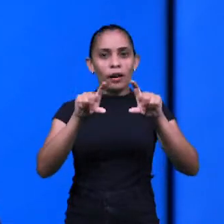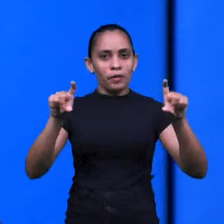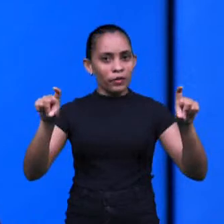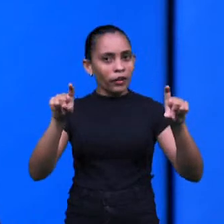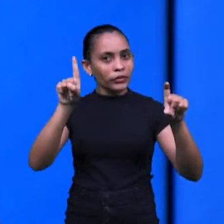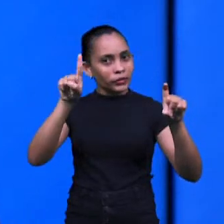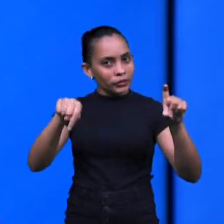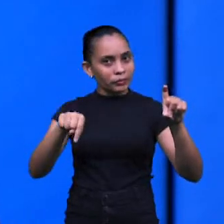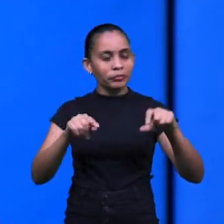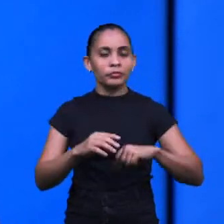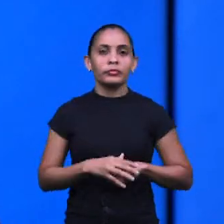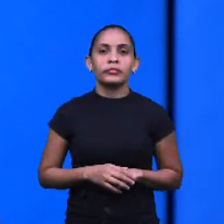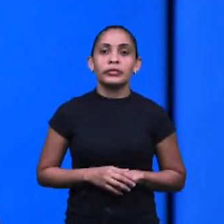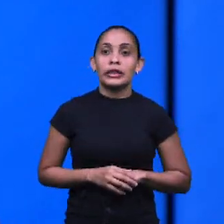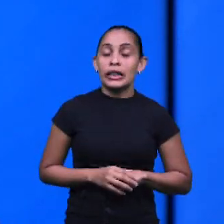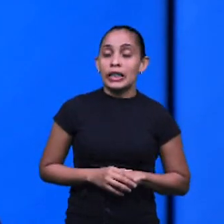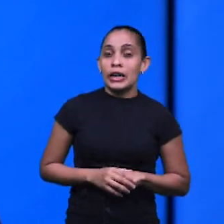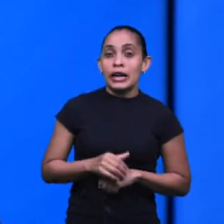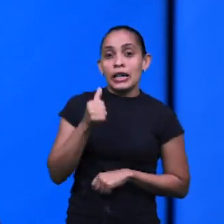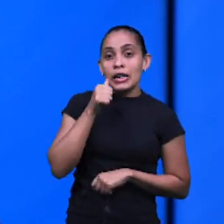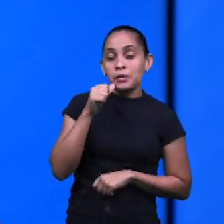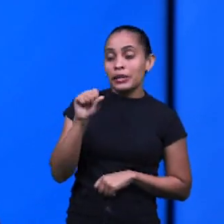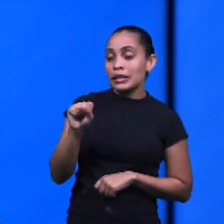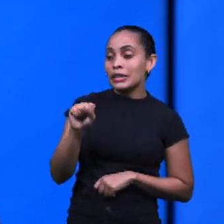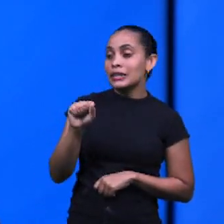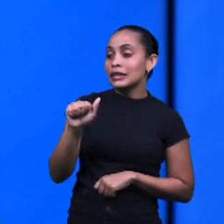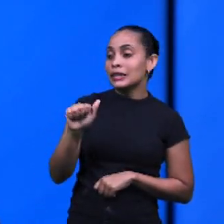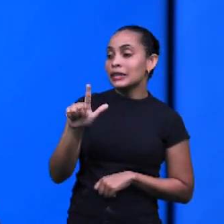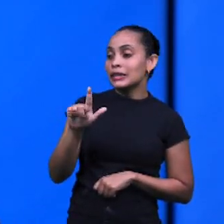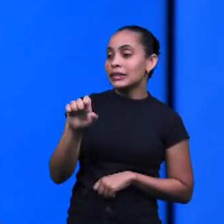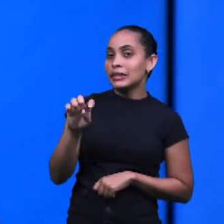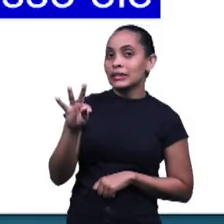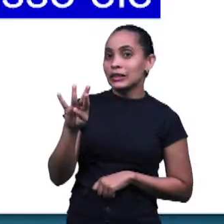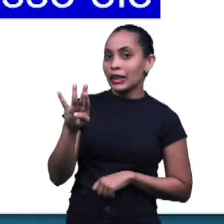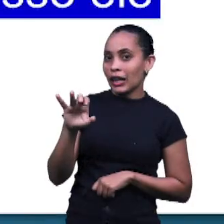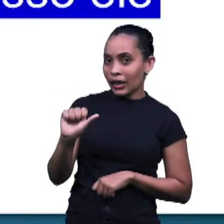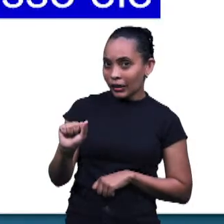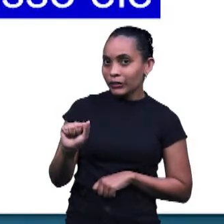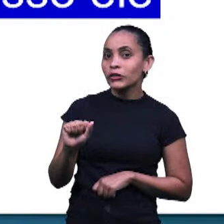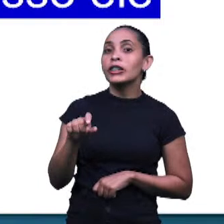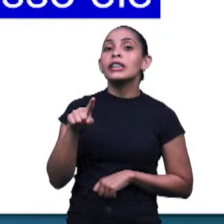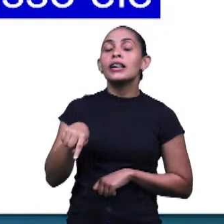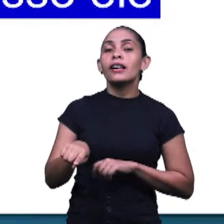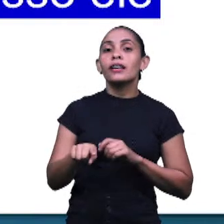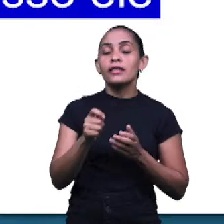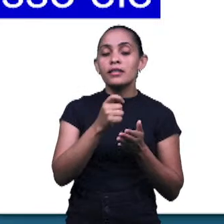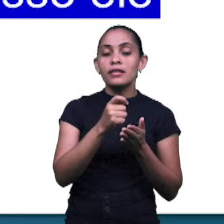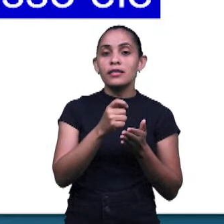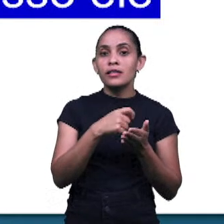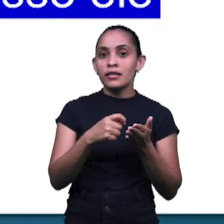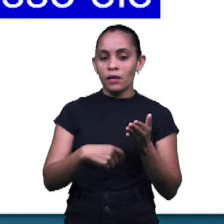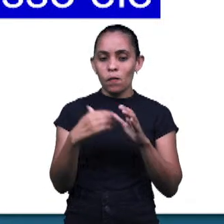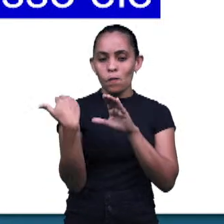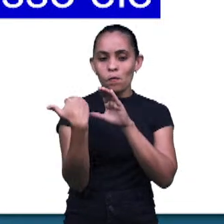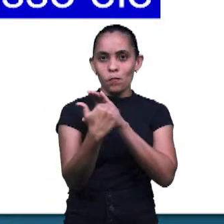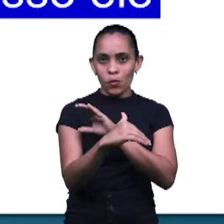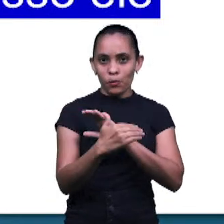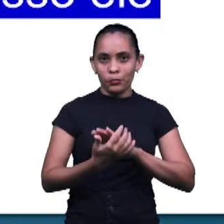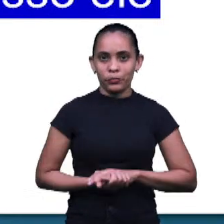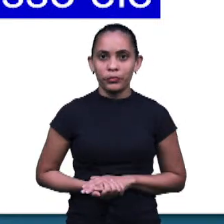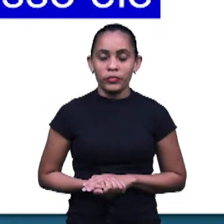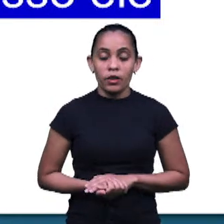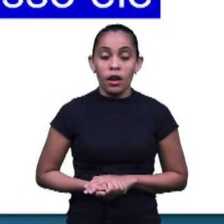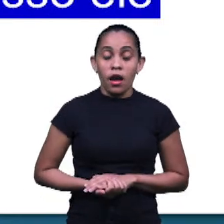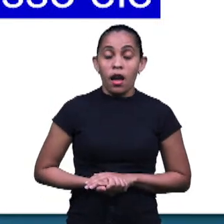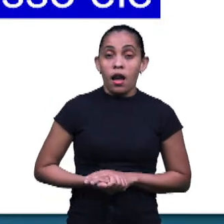foi a nossa irmã Salete Batista da Glória Pereira. E ela escreveu dizendo o seguinte, ela escreveu assim: